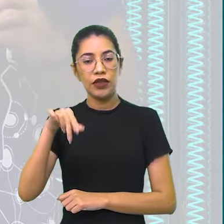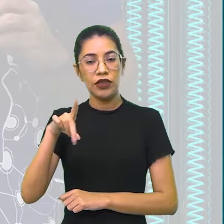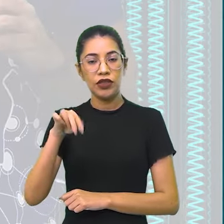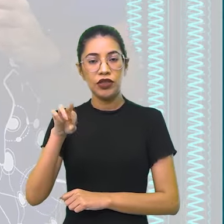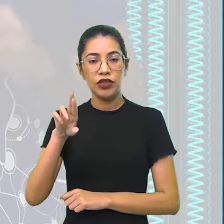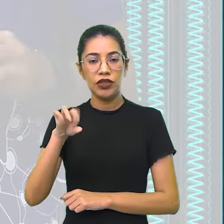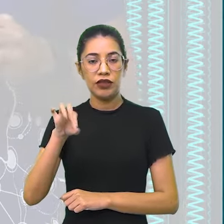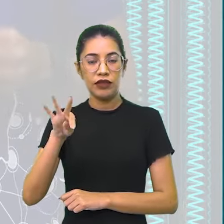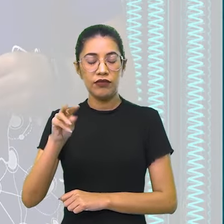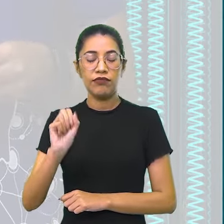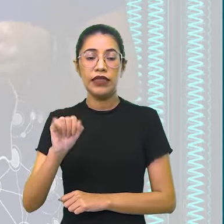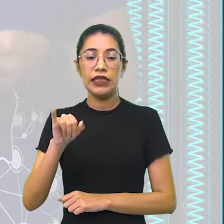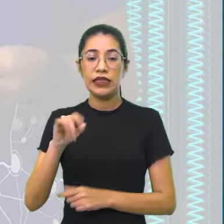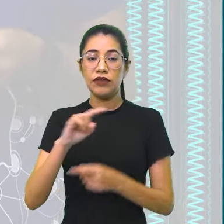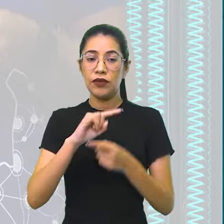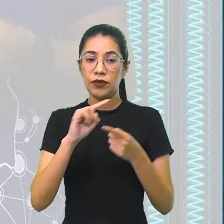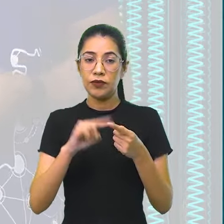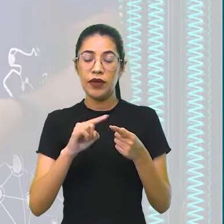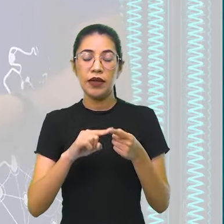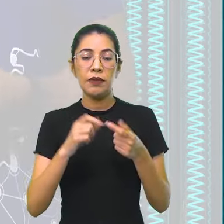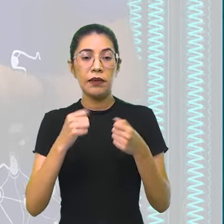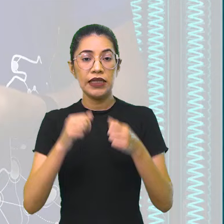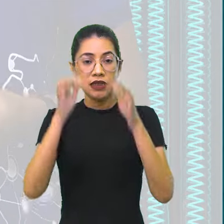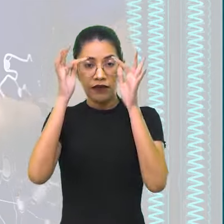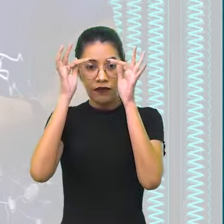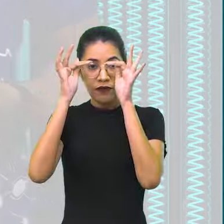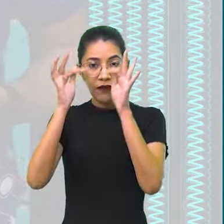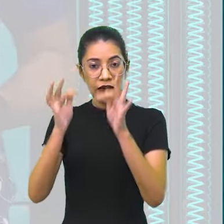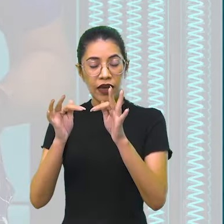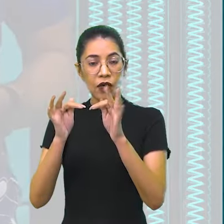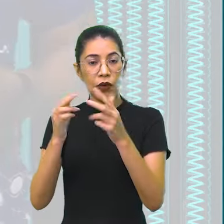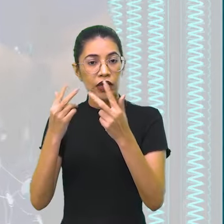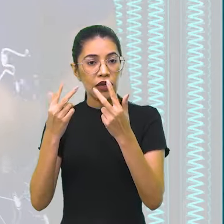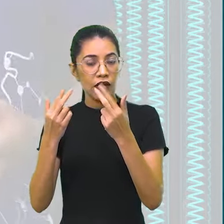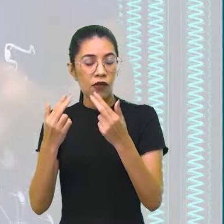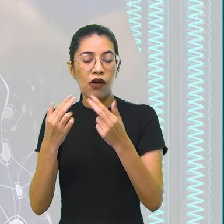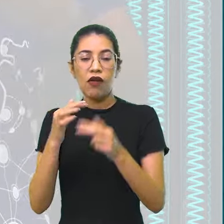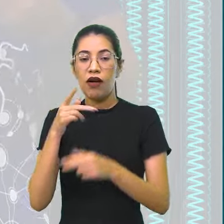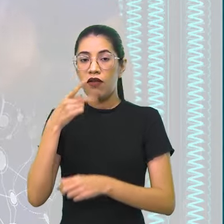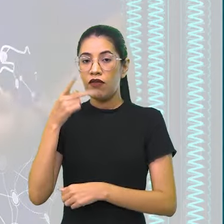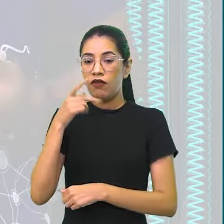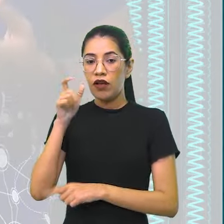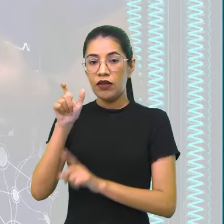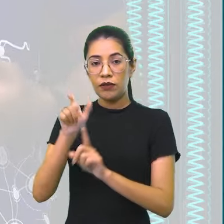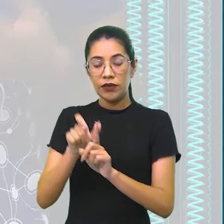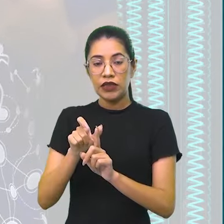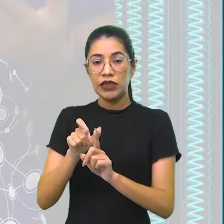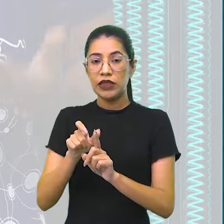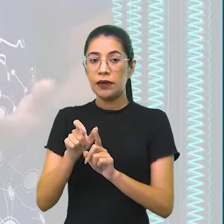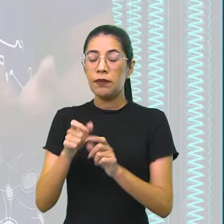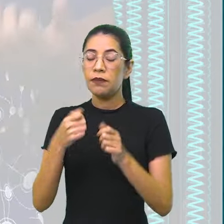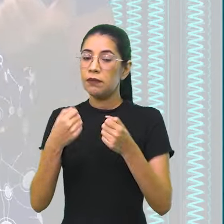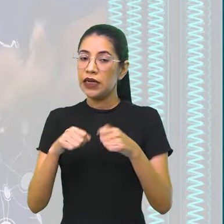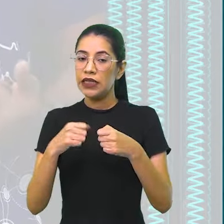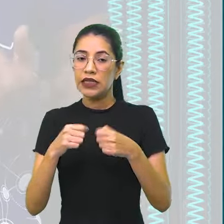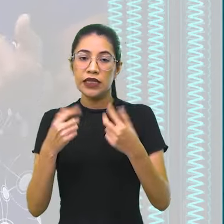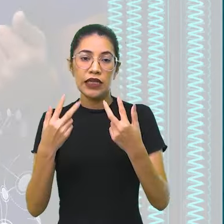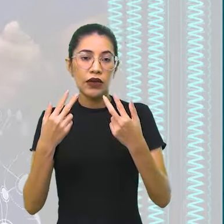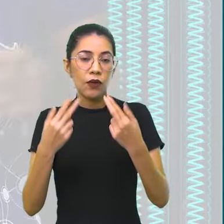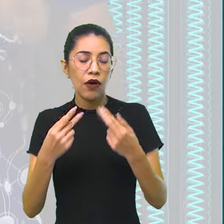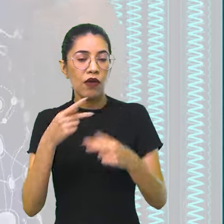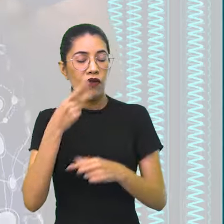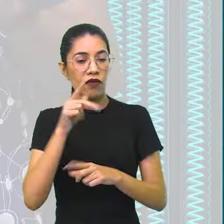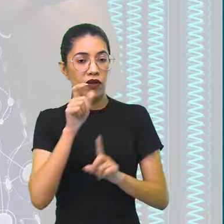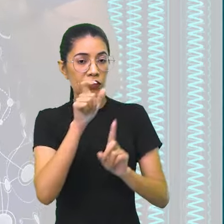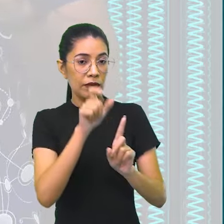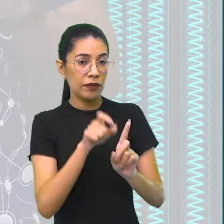direto, eu tenho que ter a fidelidade à fala do personagem, ou seja, exatamente o que o personagem está